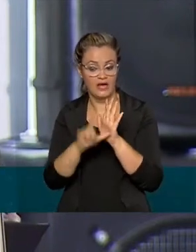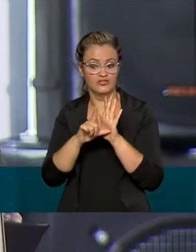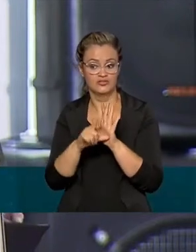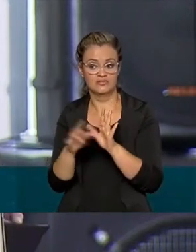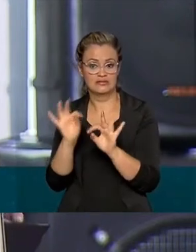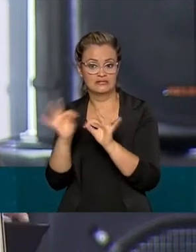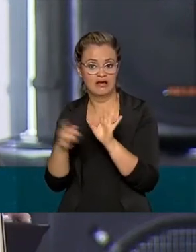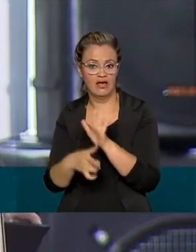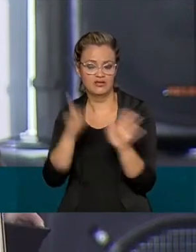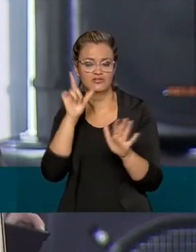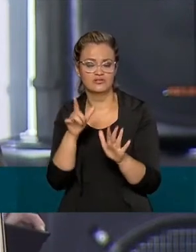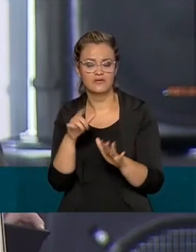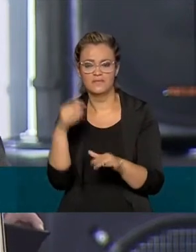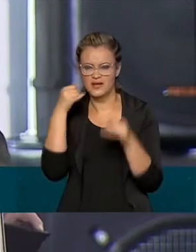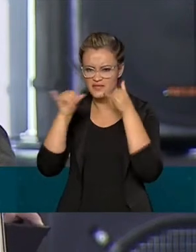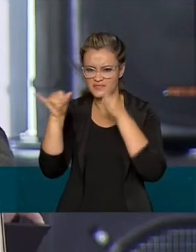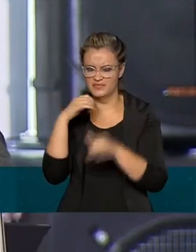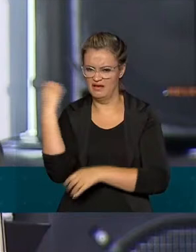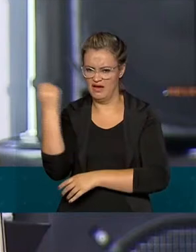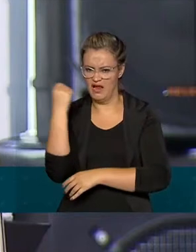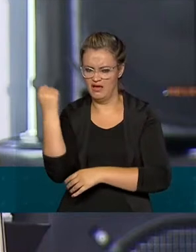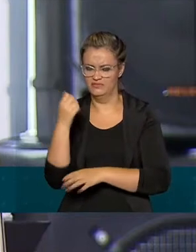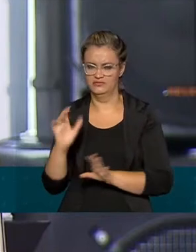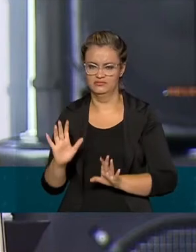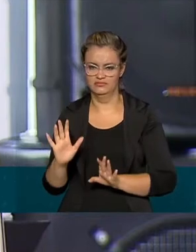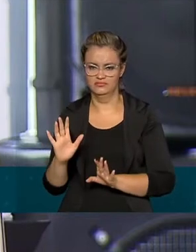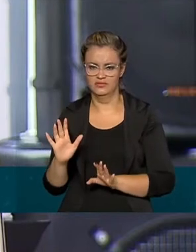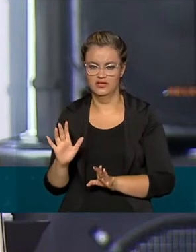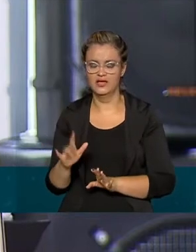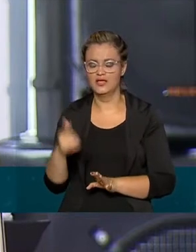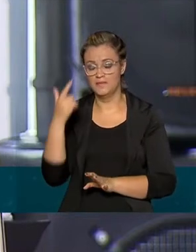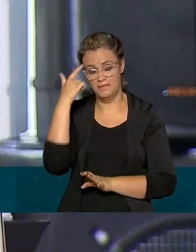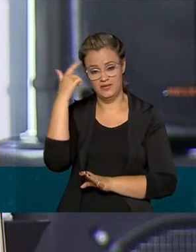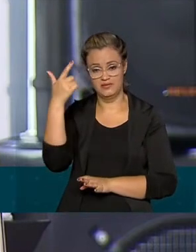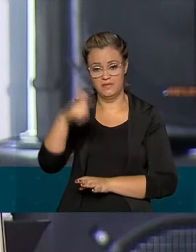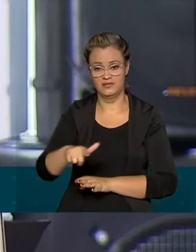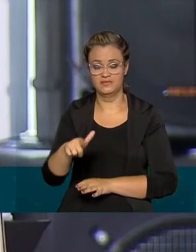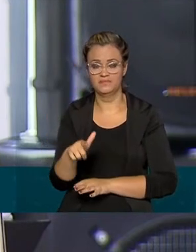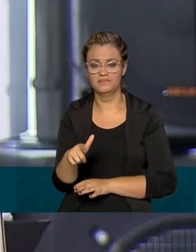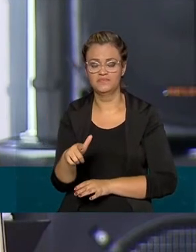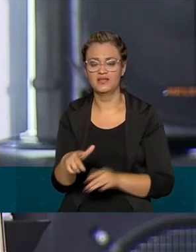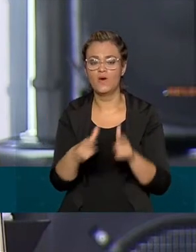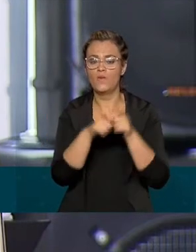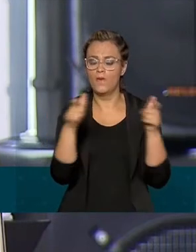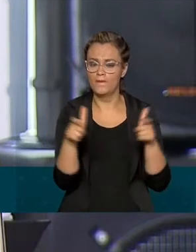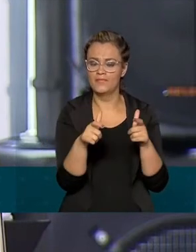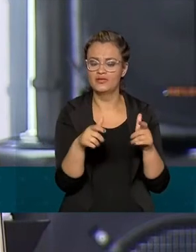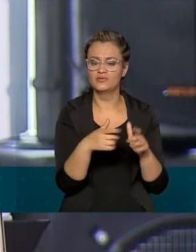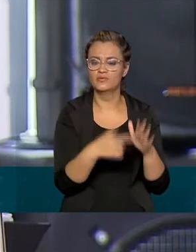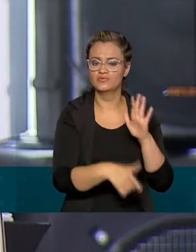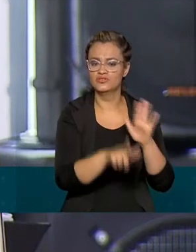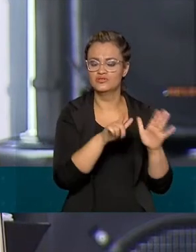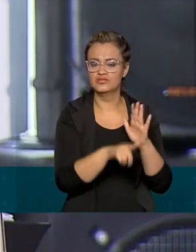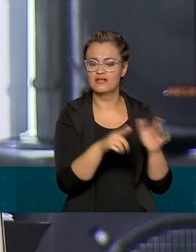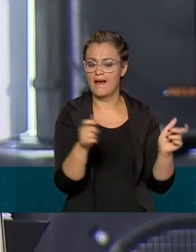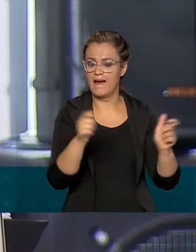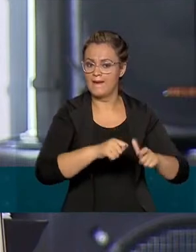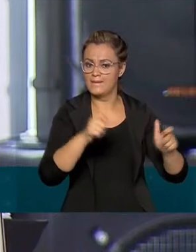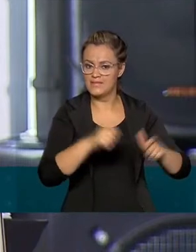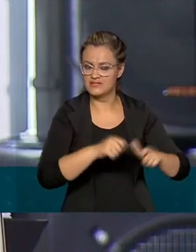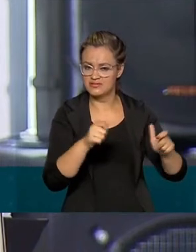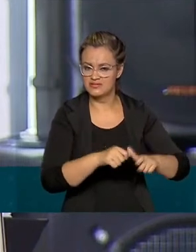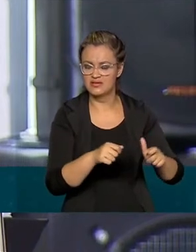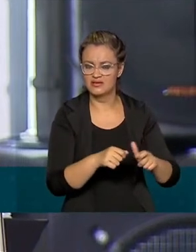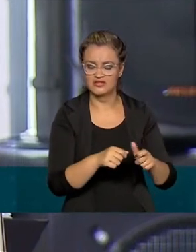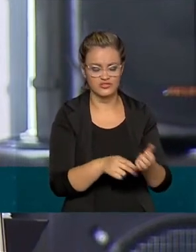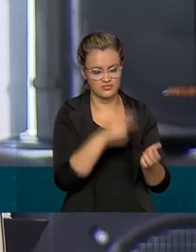possível, buscando prevenir o agravamento da doença. Em paralelo, foram ampliadas antecipadamente as capacidades